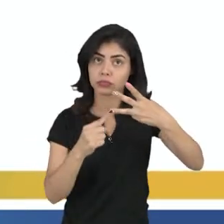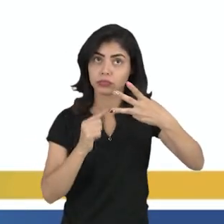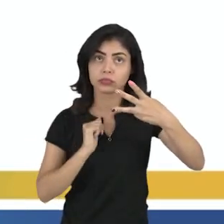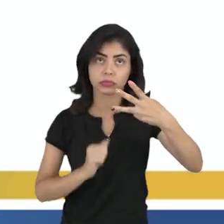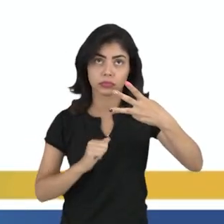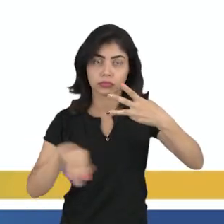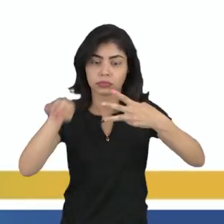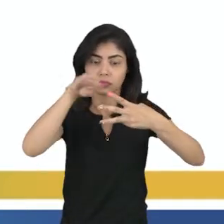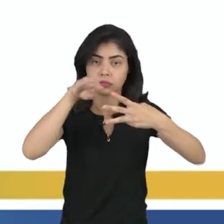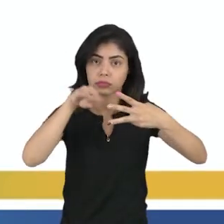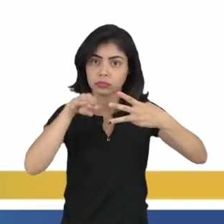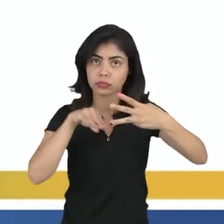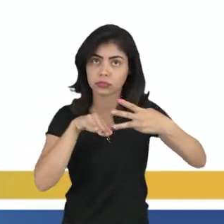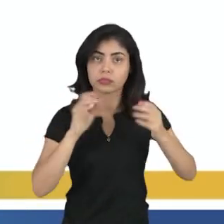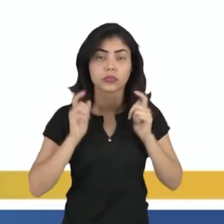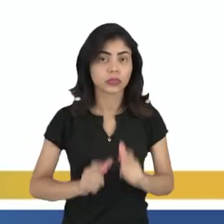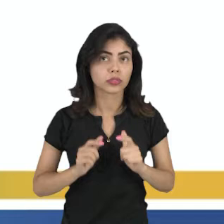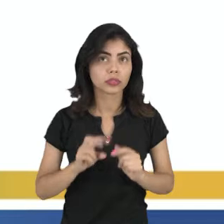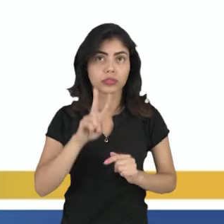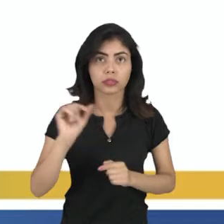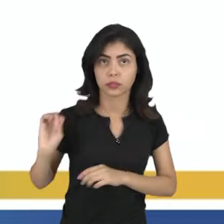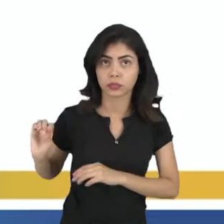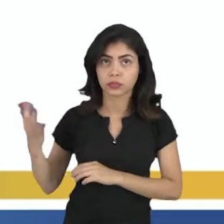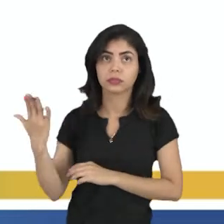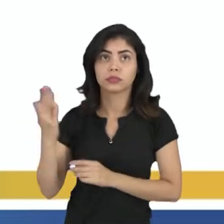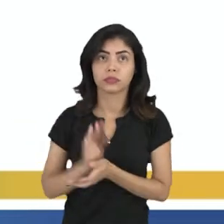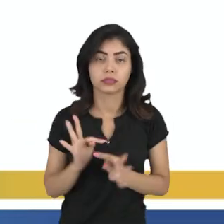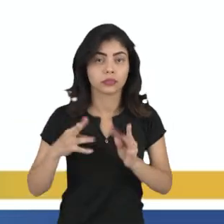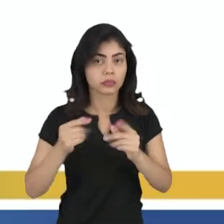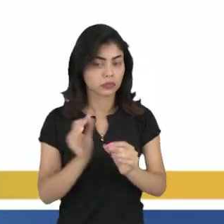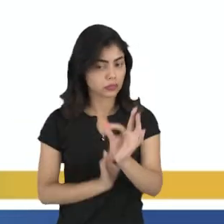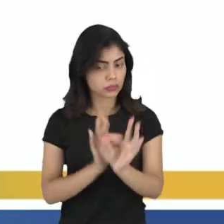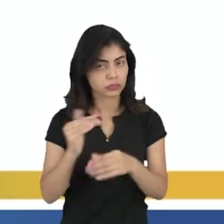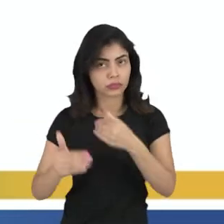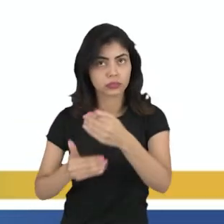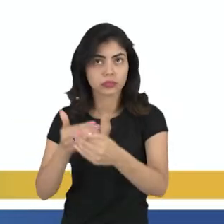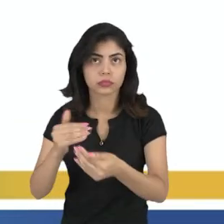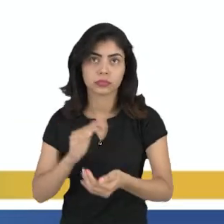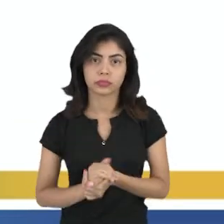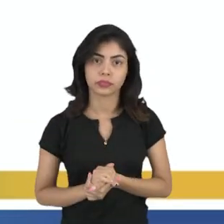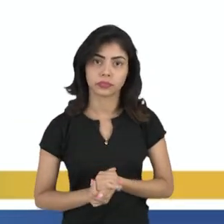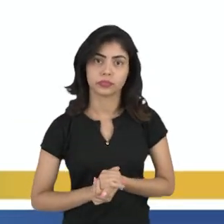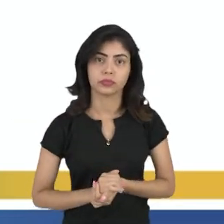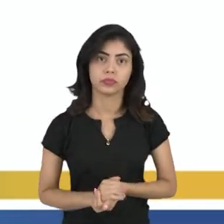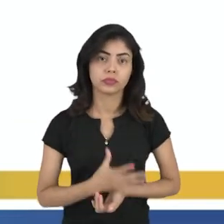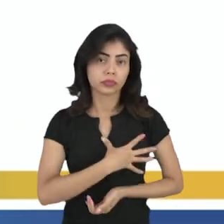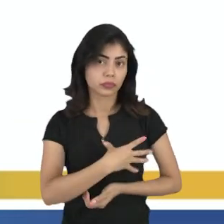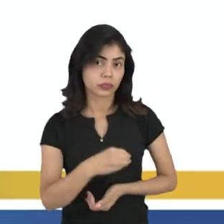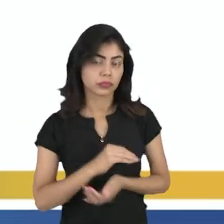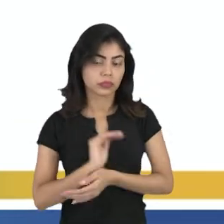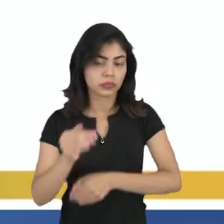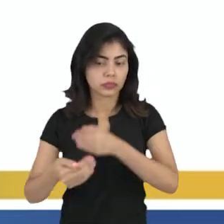tá? E ele é o local onde vai ocorrer todo o desenvolvimento do feto durante a